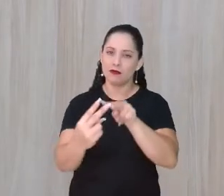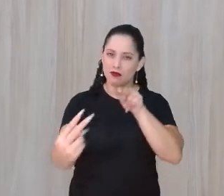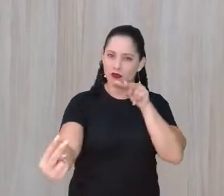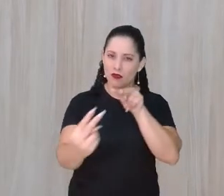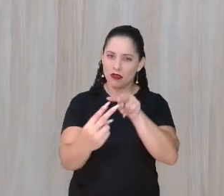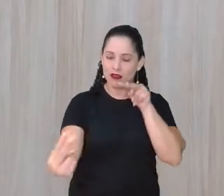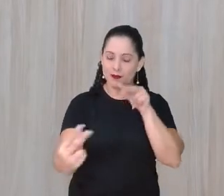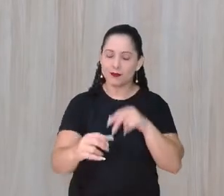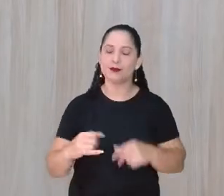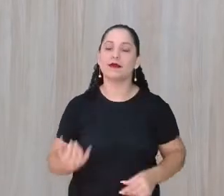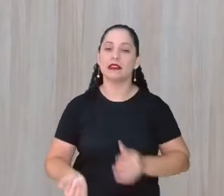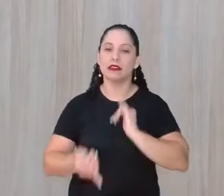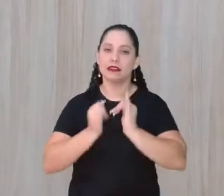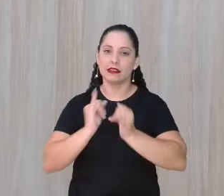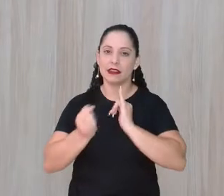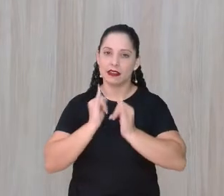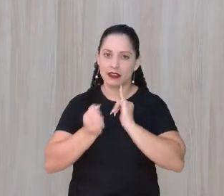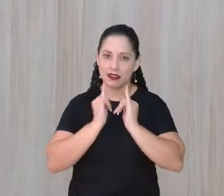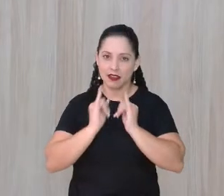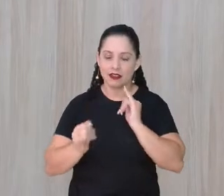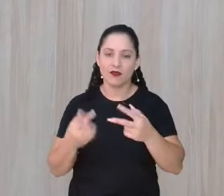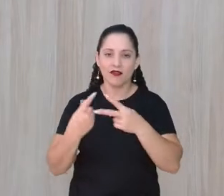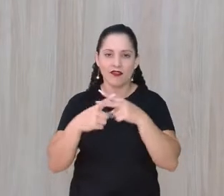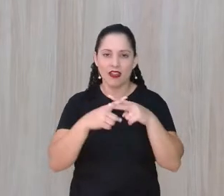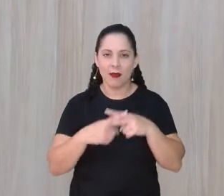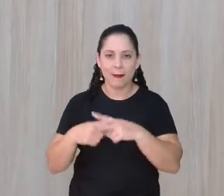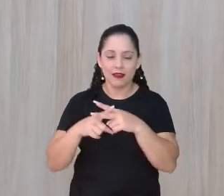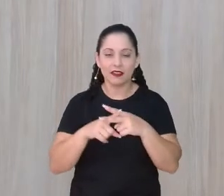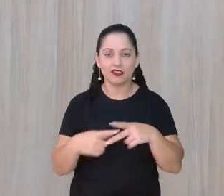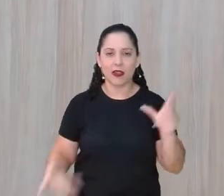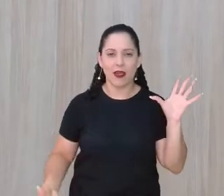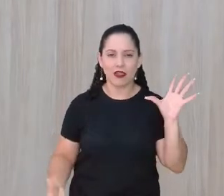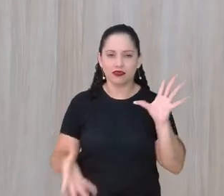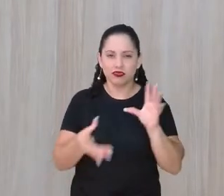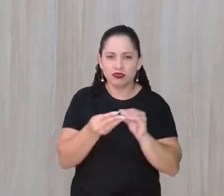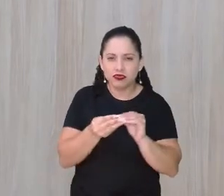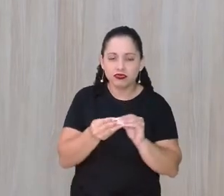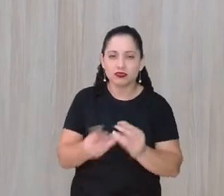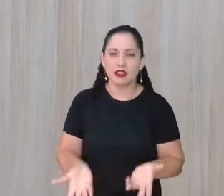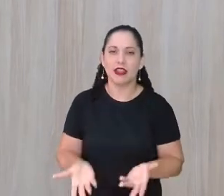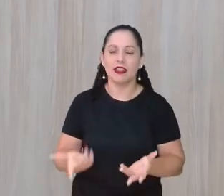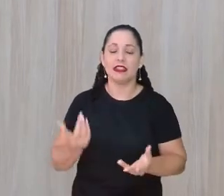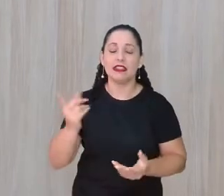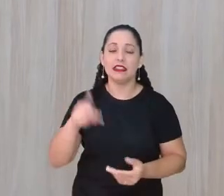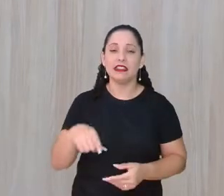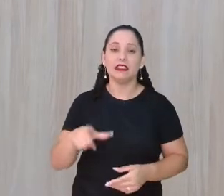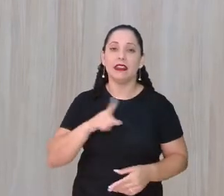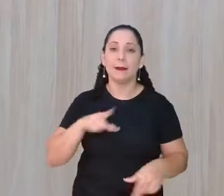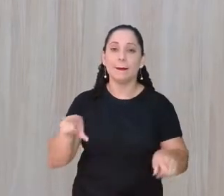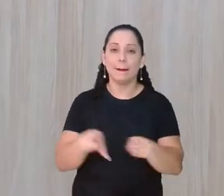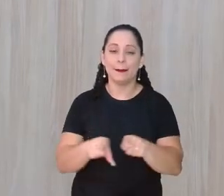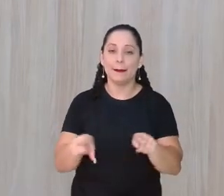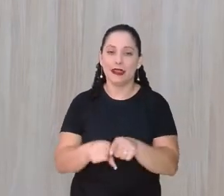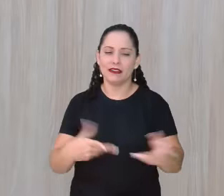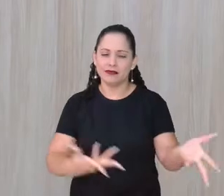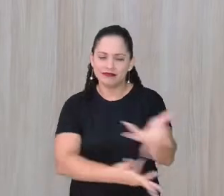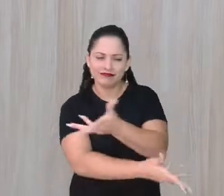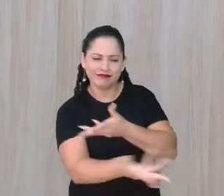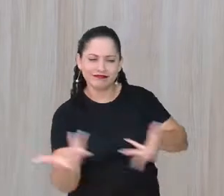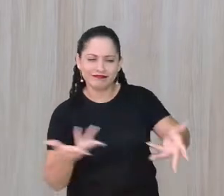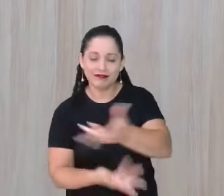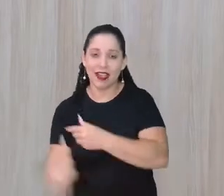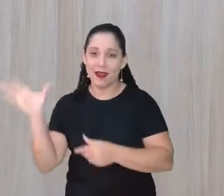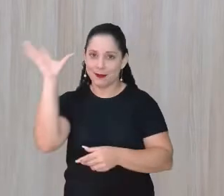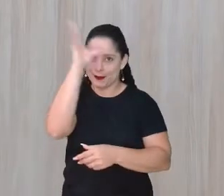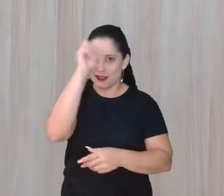como a internet aí uma ferramenta para diminuir essa distância, né? Das telas e a gente também poder interagir e